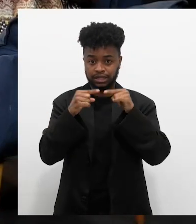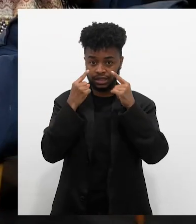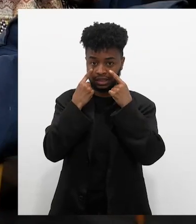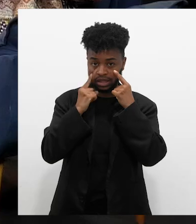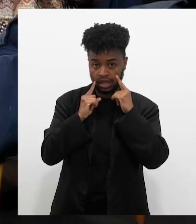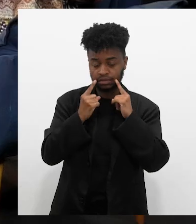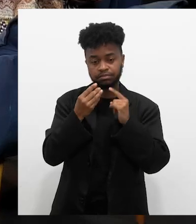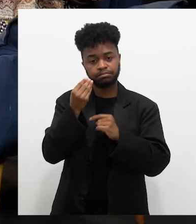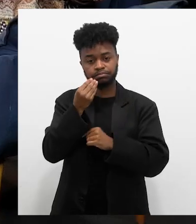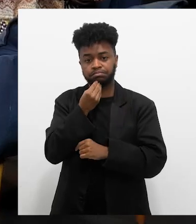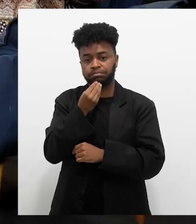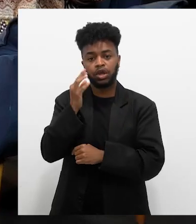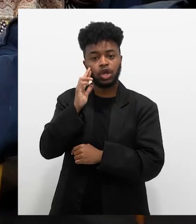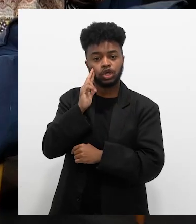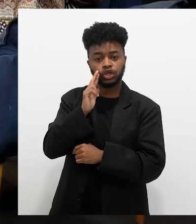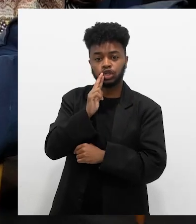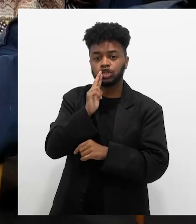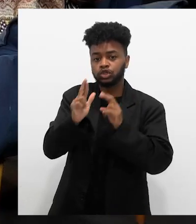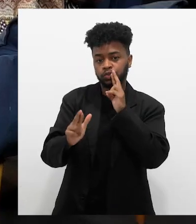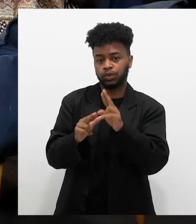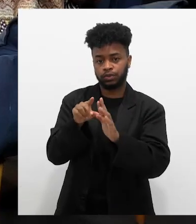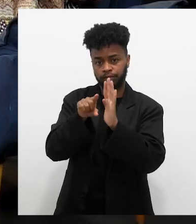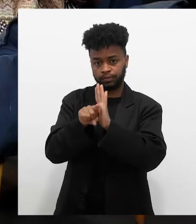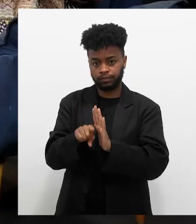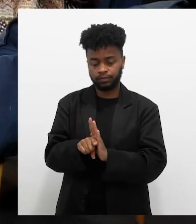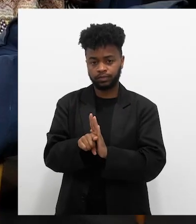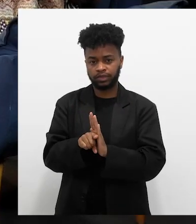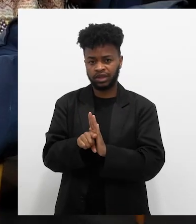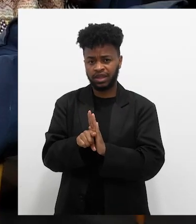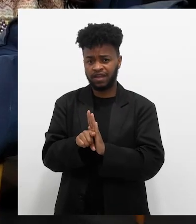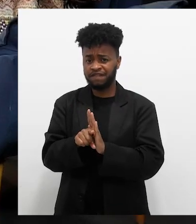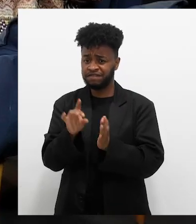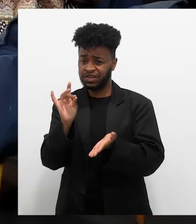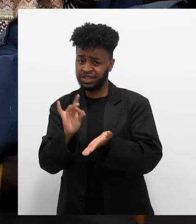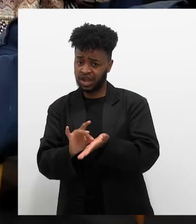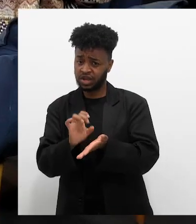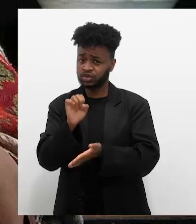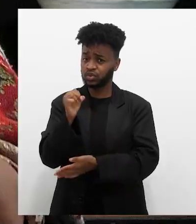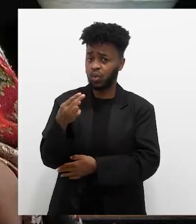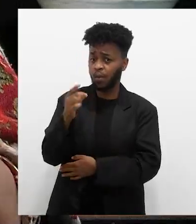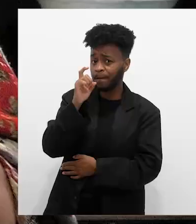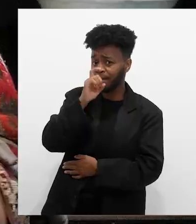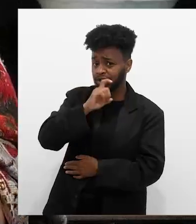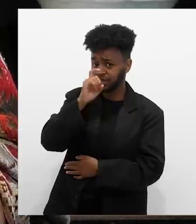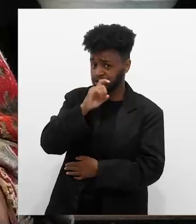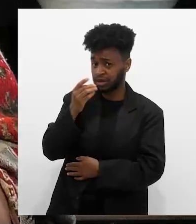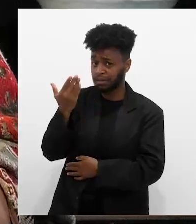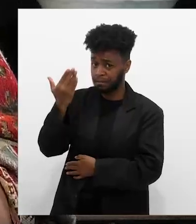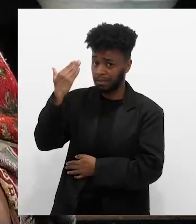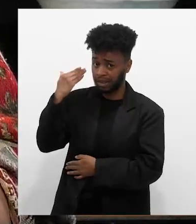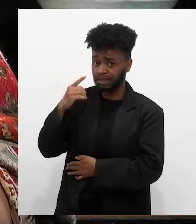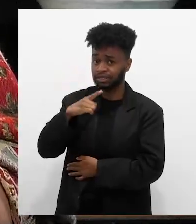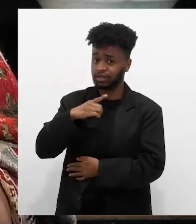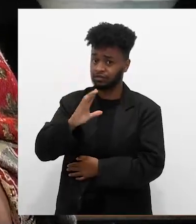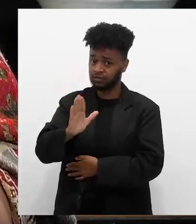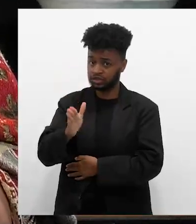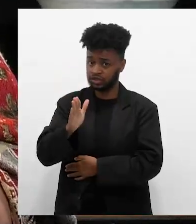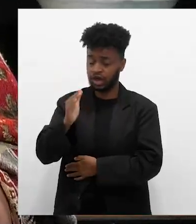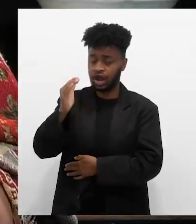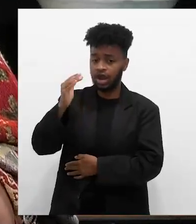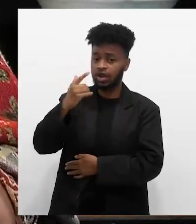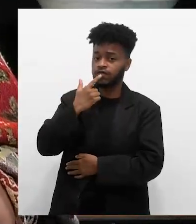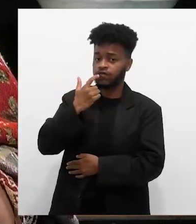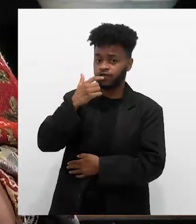para responder. É fake news ou é verdade que já houve um